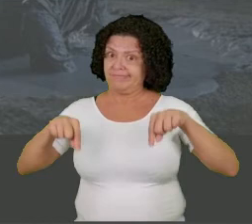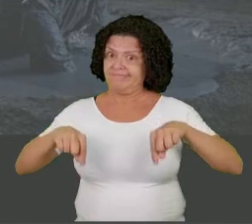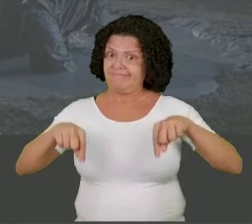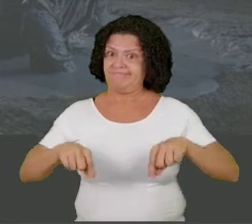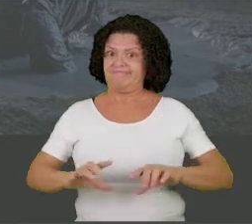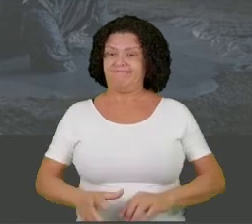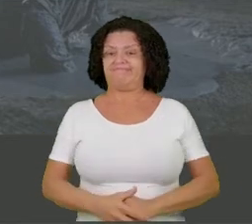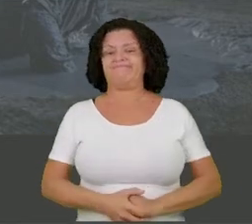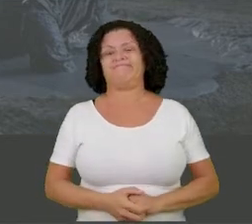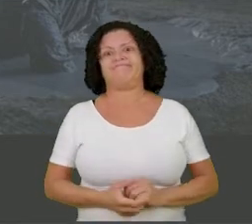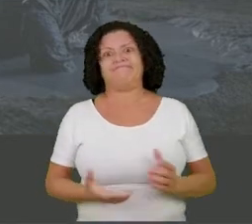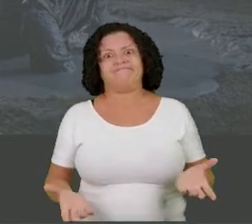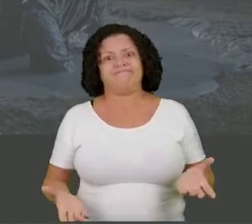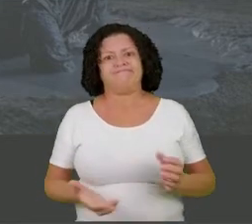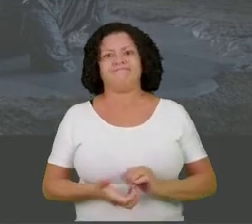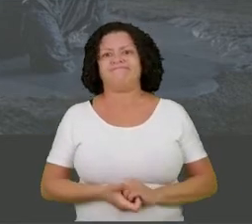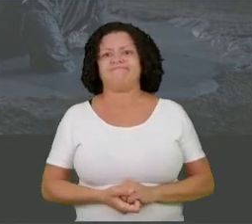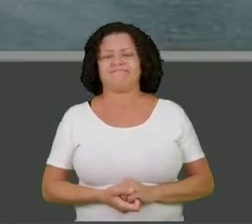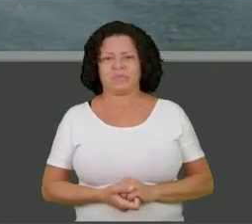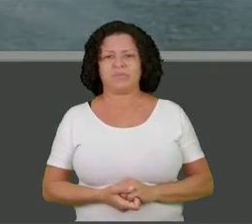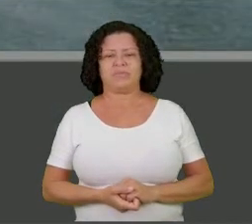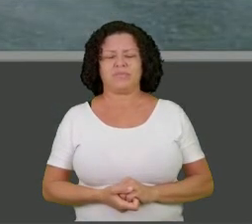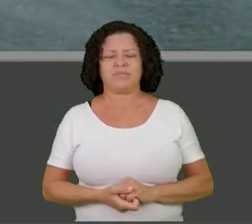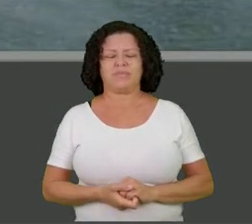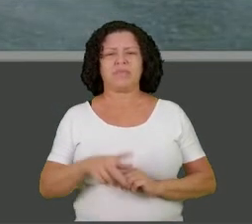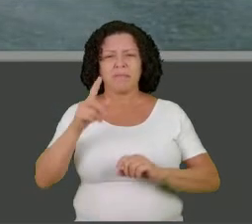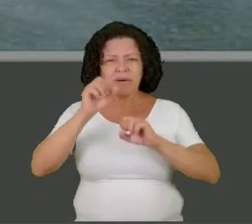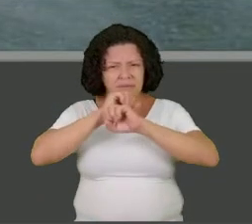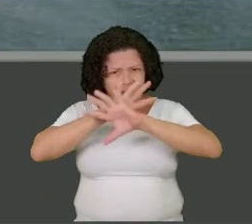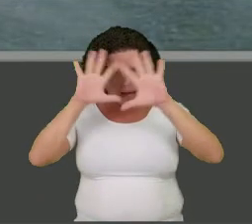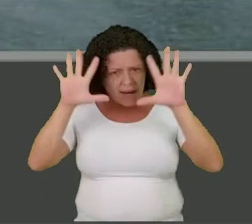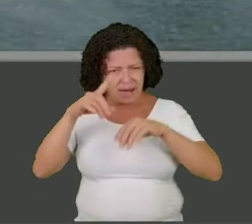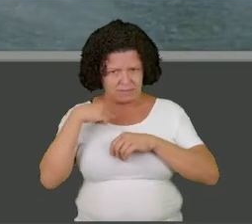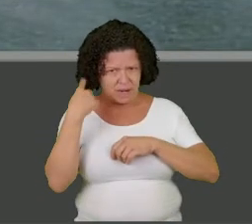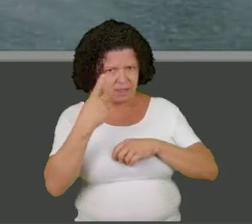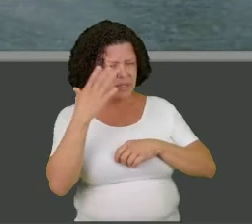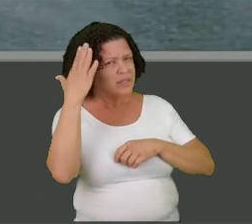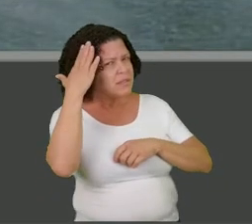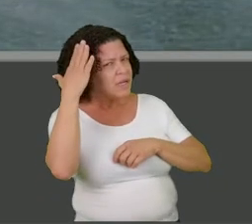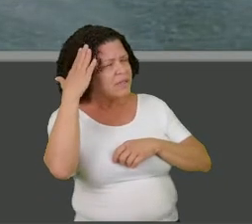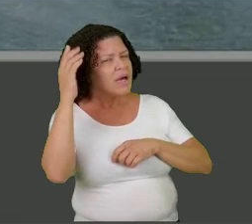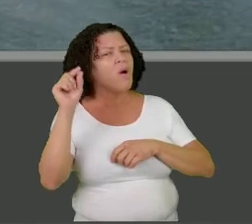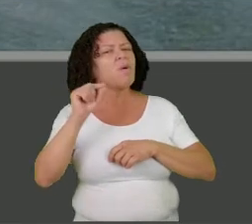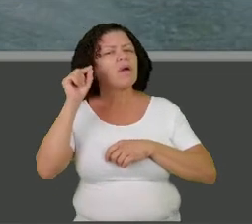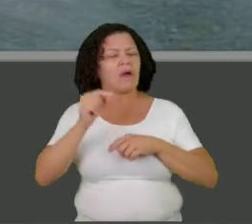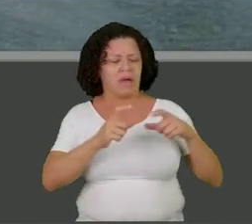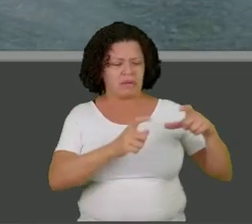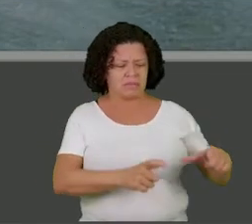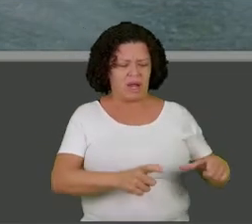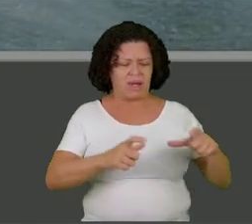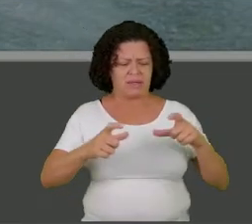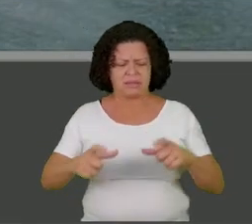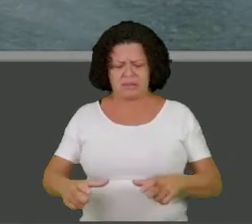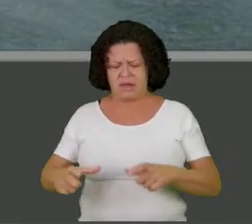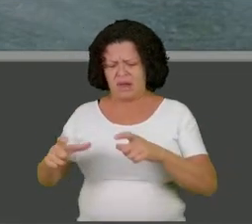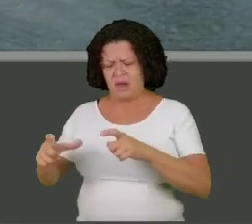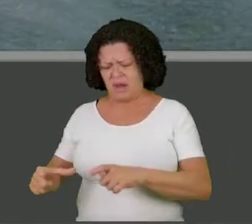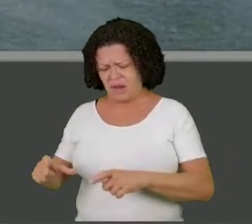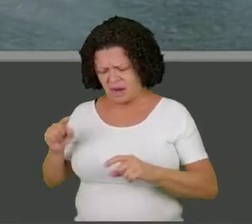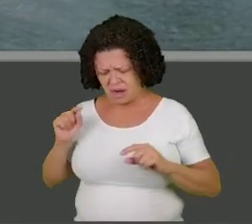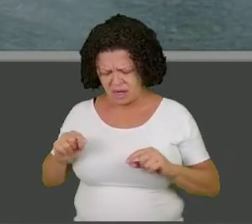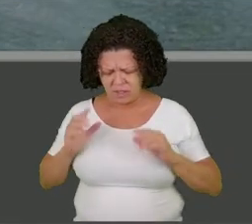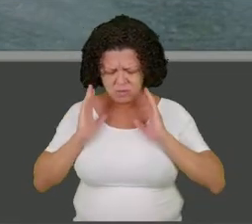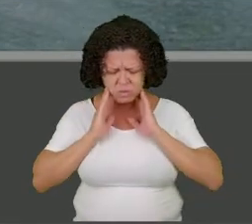tempo na região umbralina. Mas então, vai ficando mais claro para a gente o que é